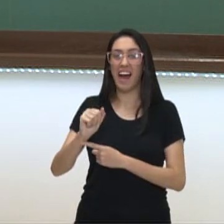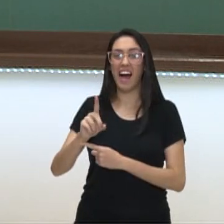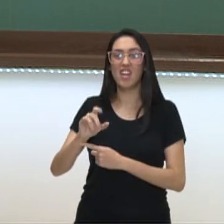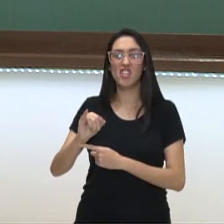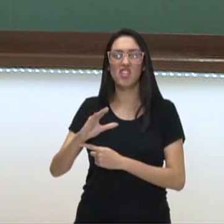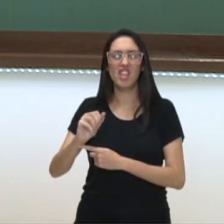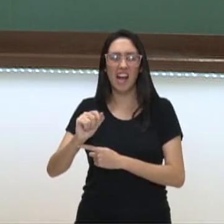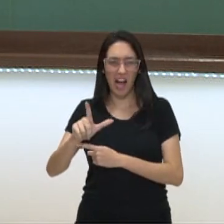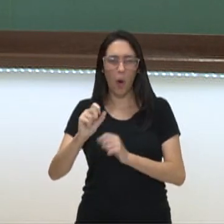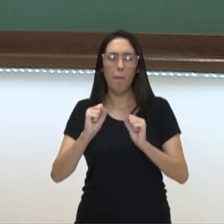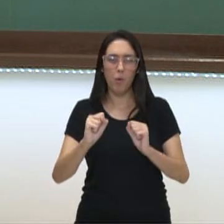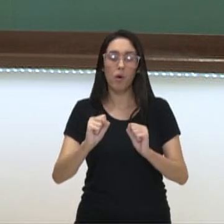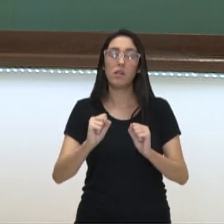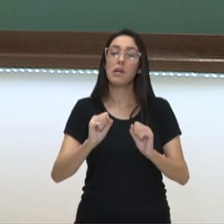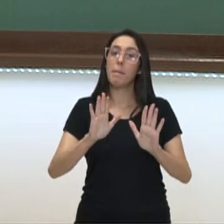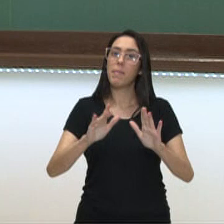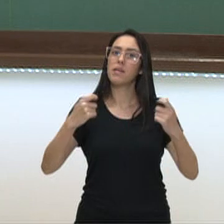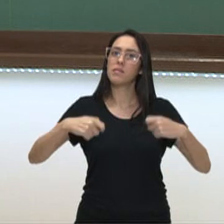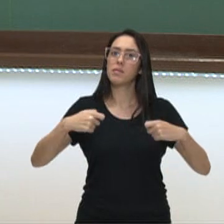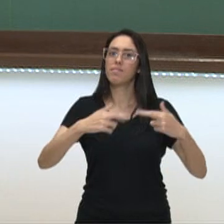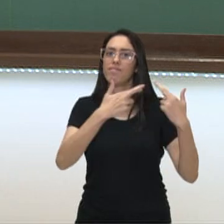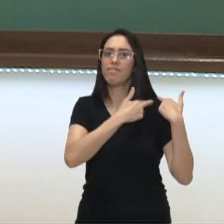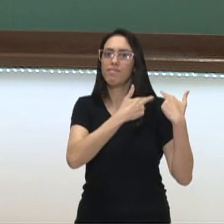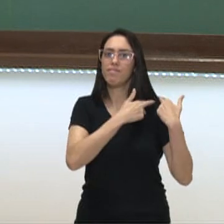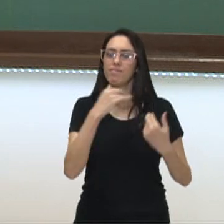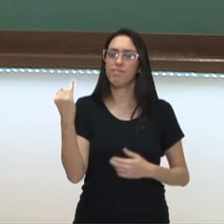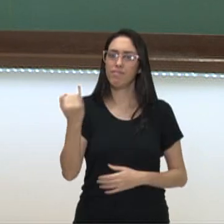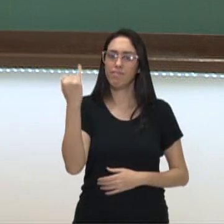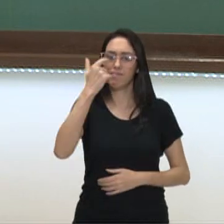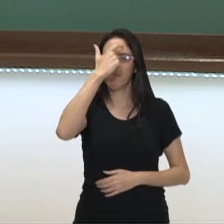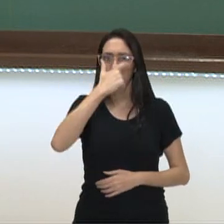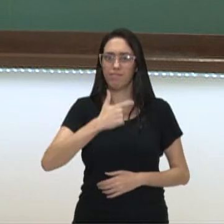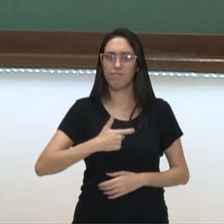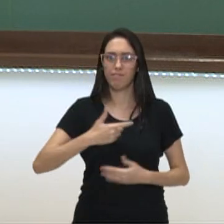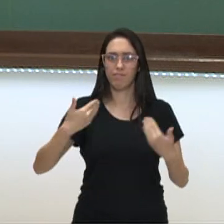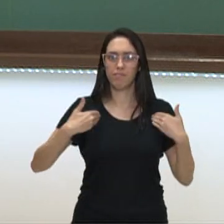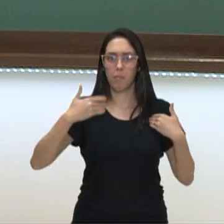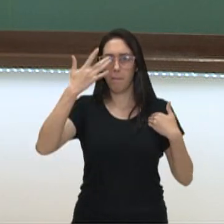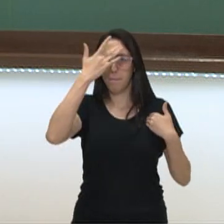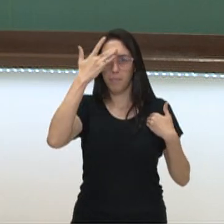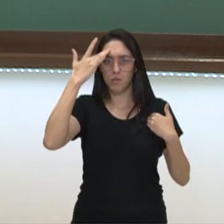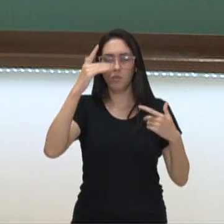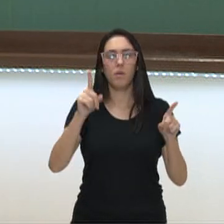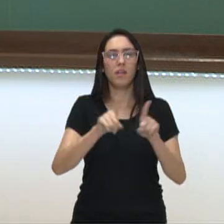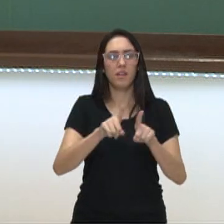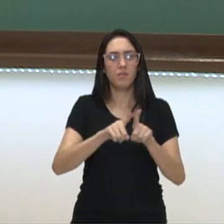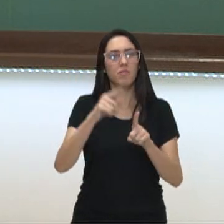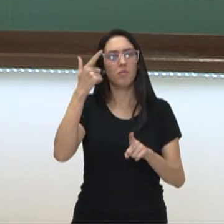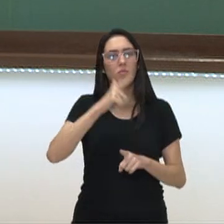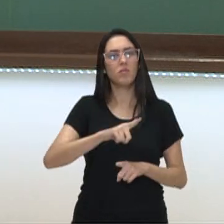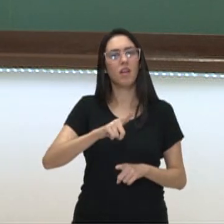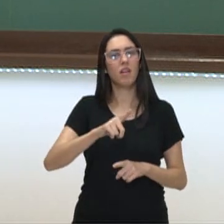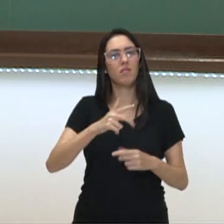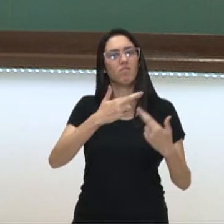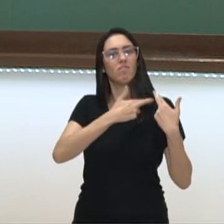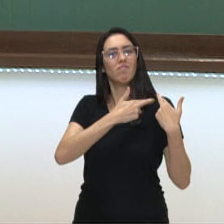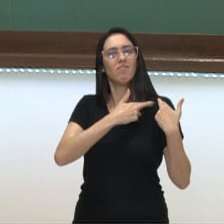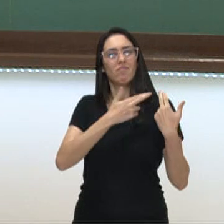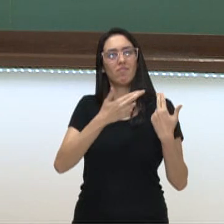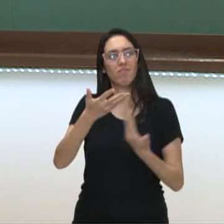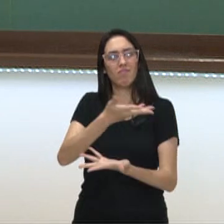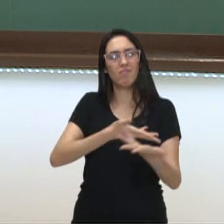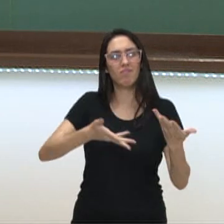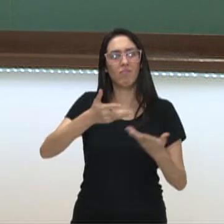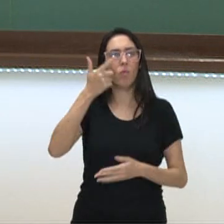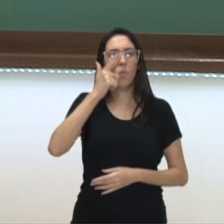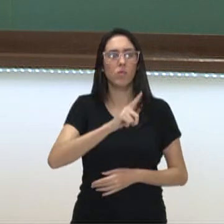E isso é que vai ajudando na formação da pessoa e nessa emancipação social. A pessoa vai aprendendo